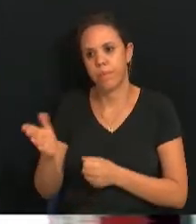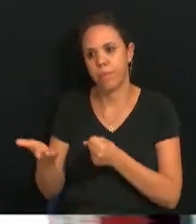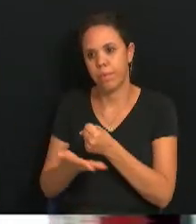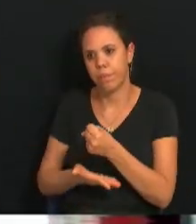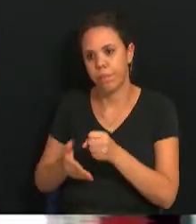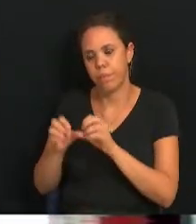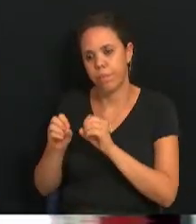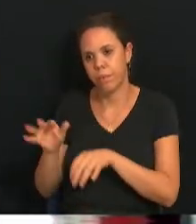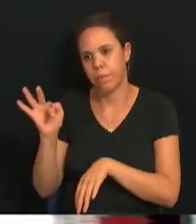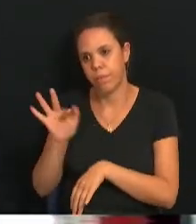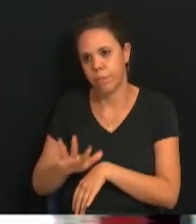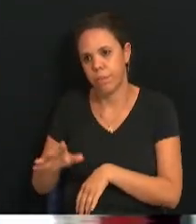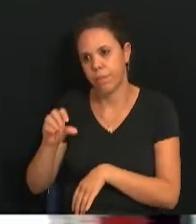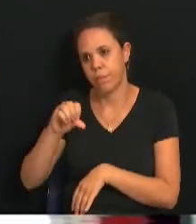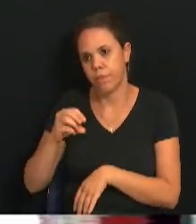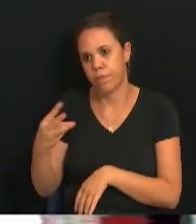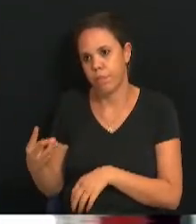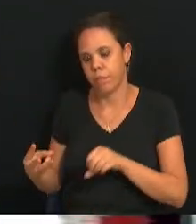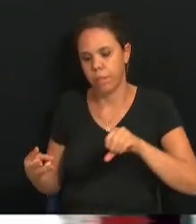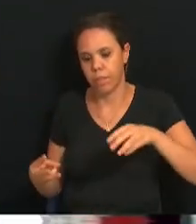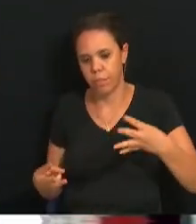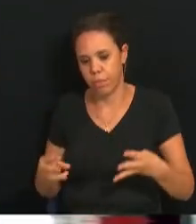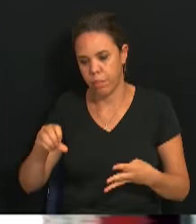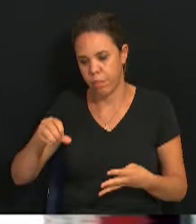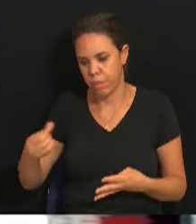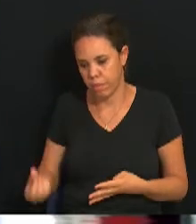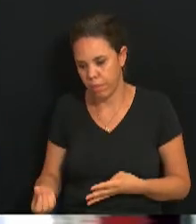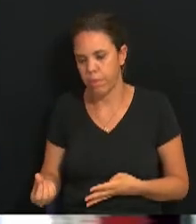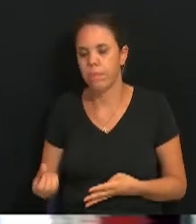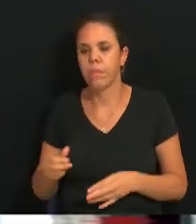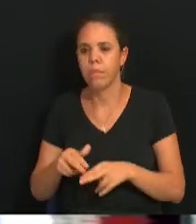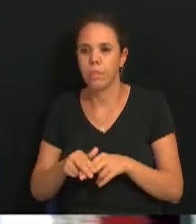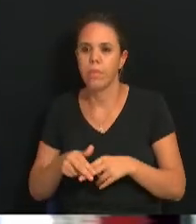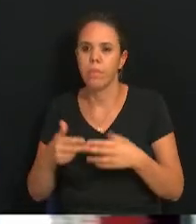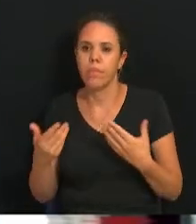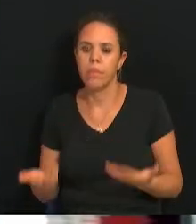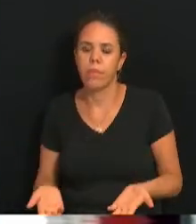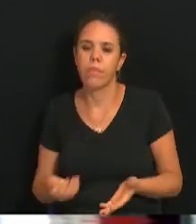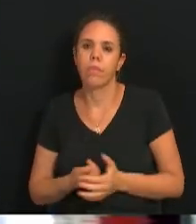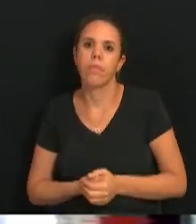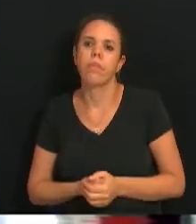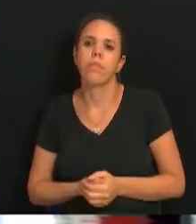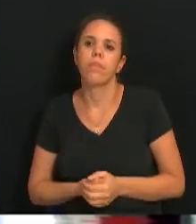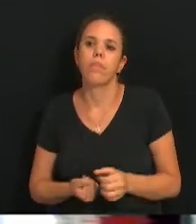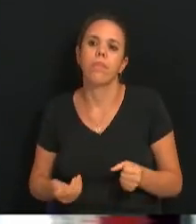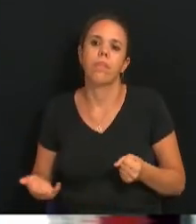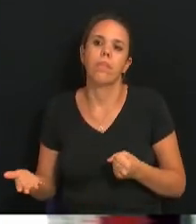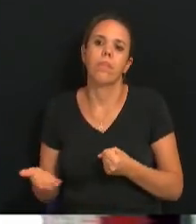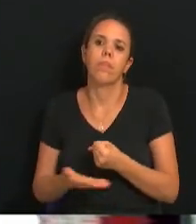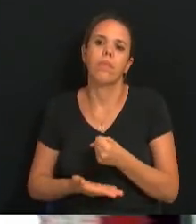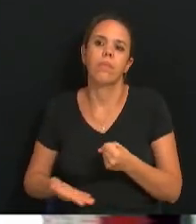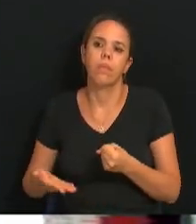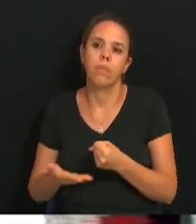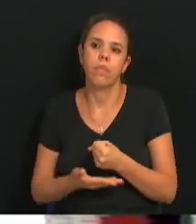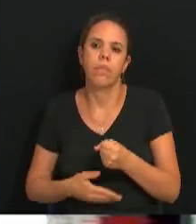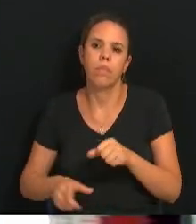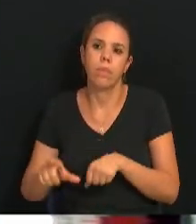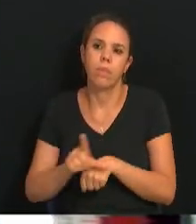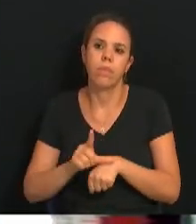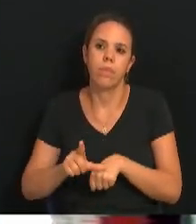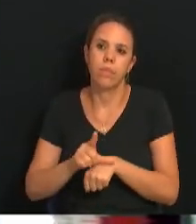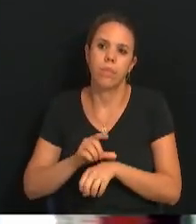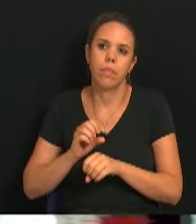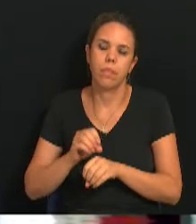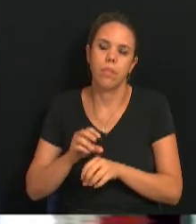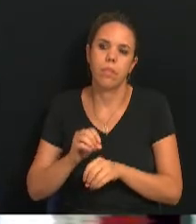Federal 9394 de 96, que justamente vai ser a base, né, de toda a legislação educacional que vai